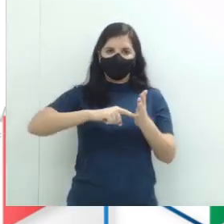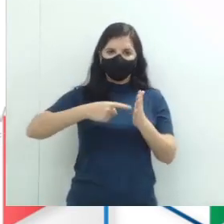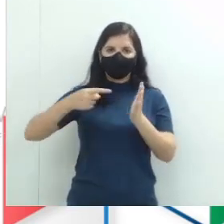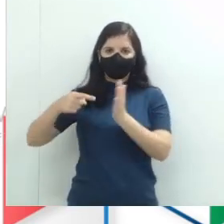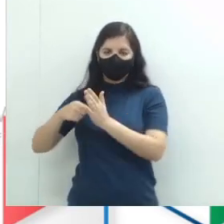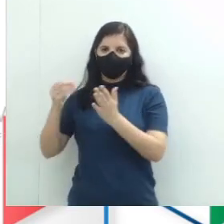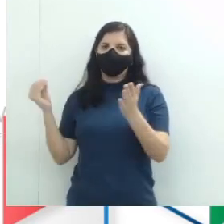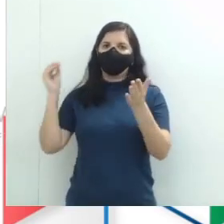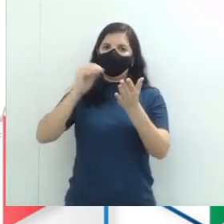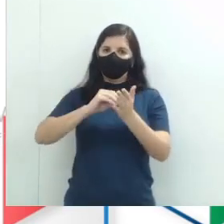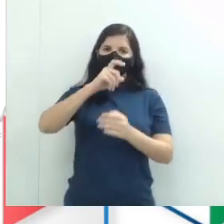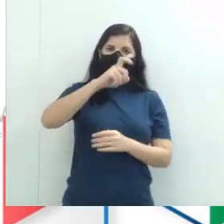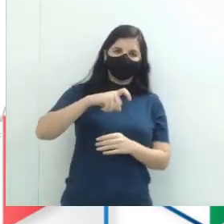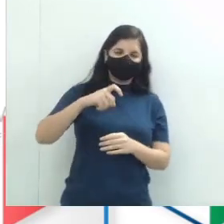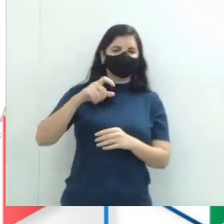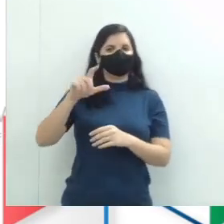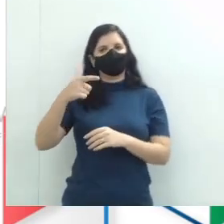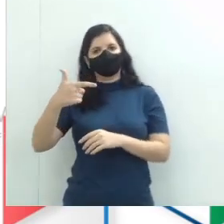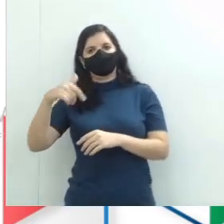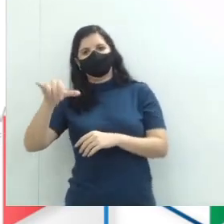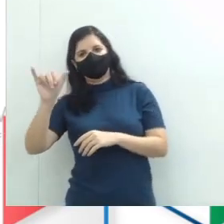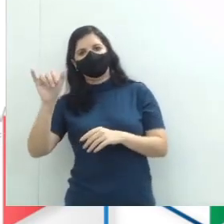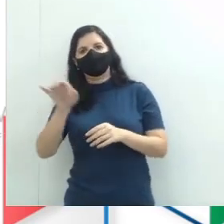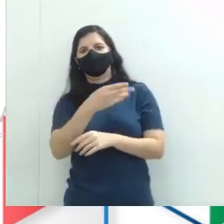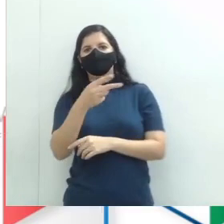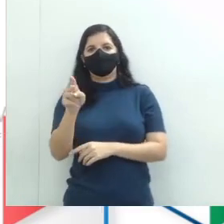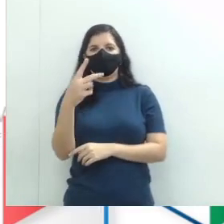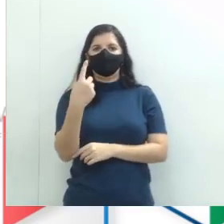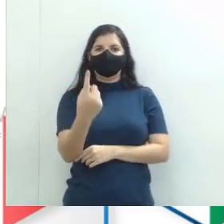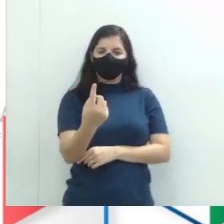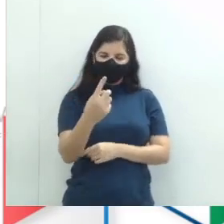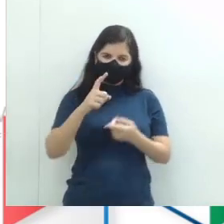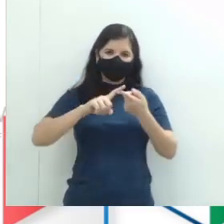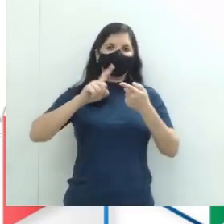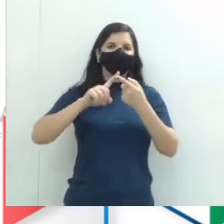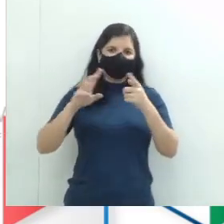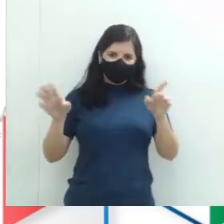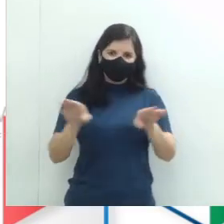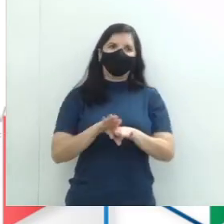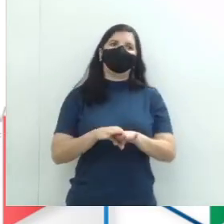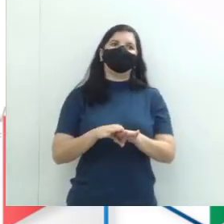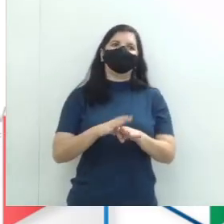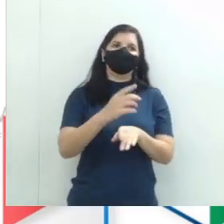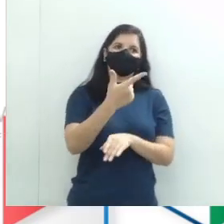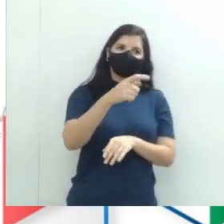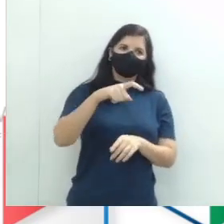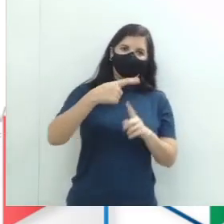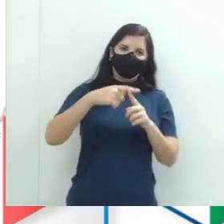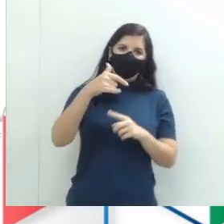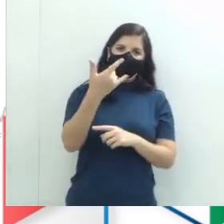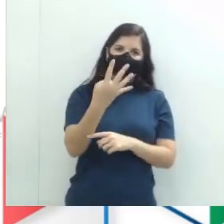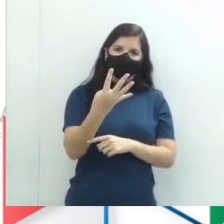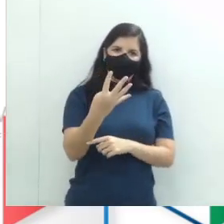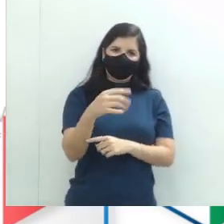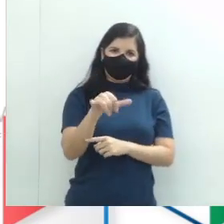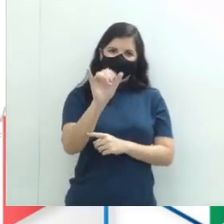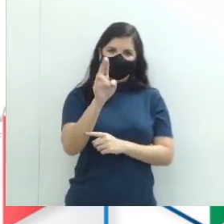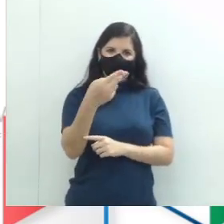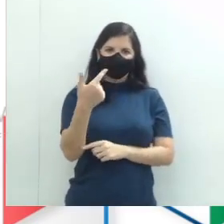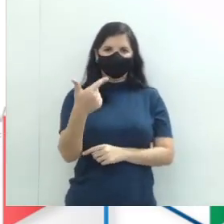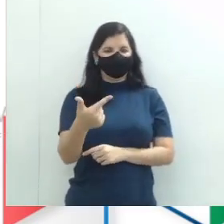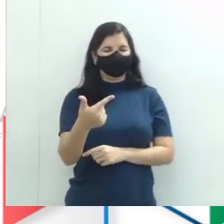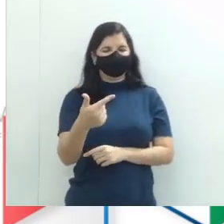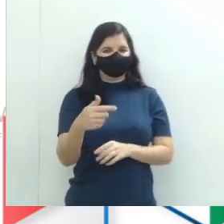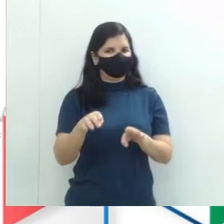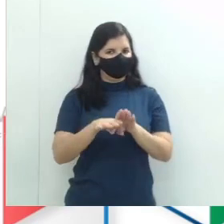você colocar em x mais 2y igual a 1, também vai estar em 2x mais 4y igual a 2.